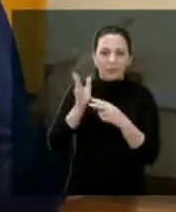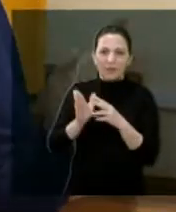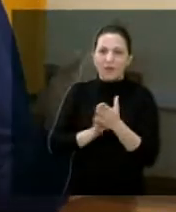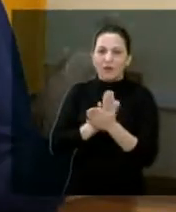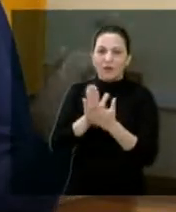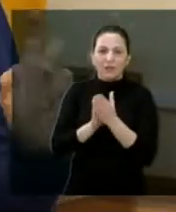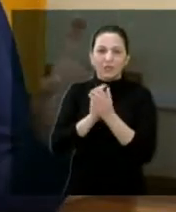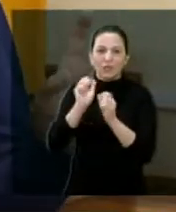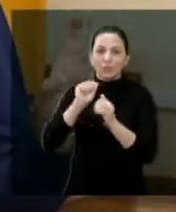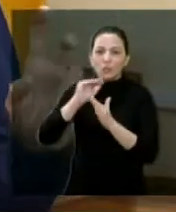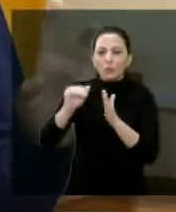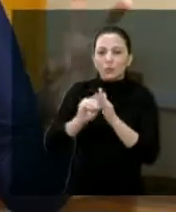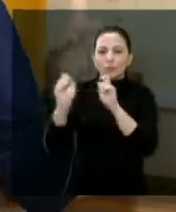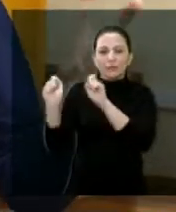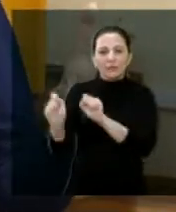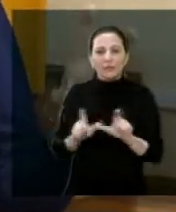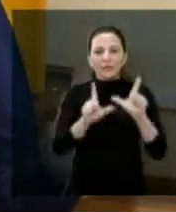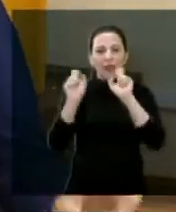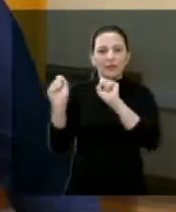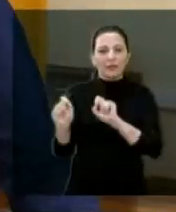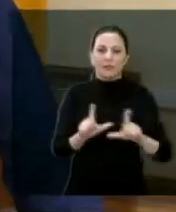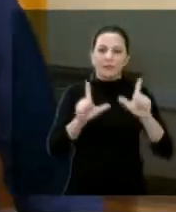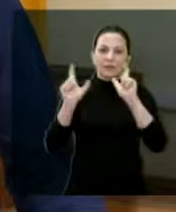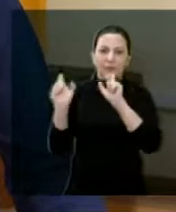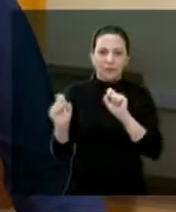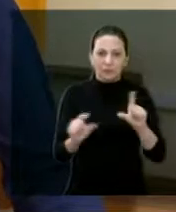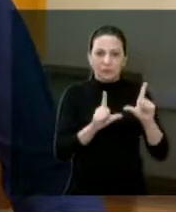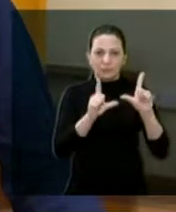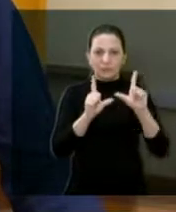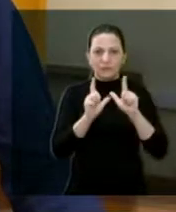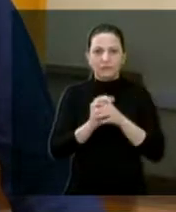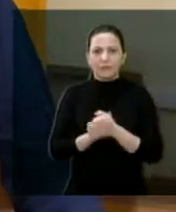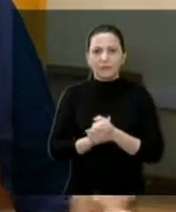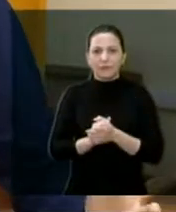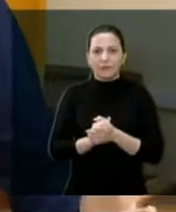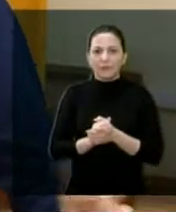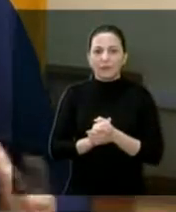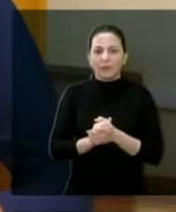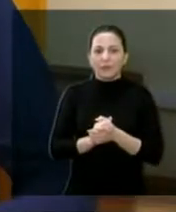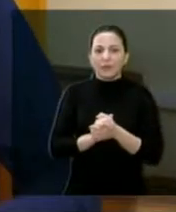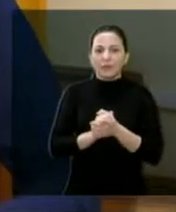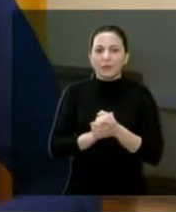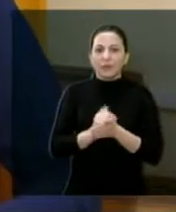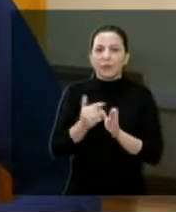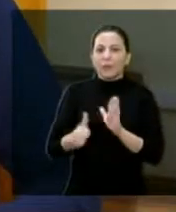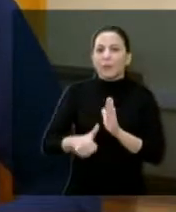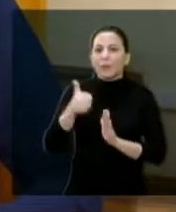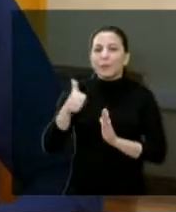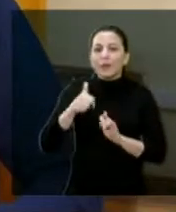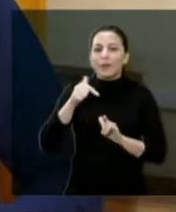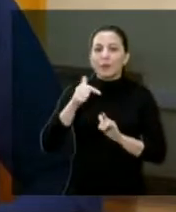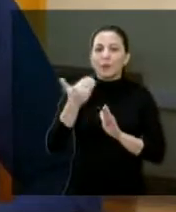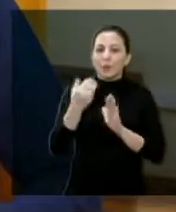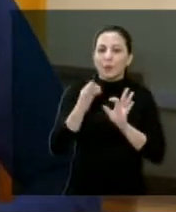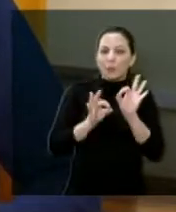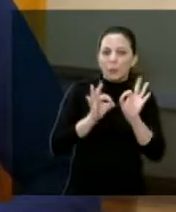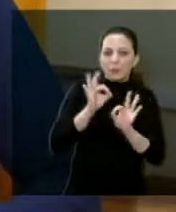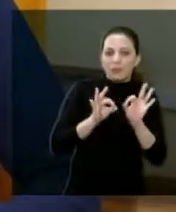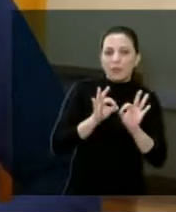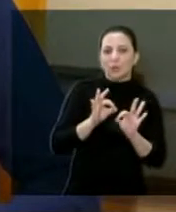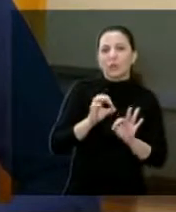slide. Duas coisas gozadas. O primeiro programa sertanejo que teve, praticamente na estreia da televisão, foi com o Antônio